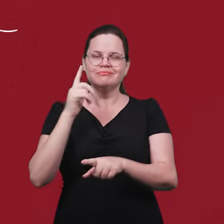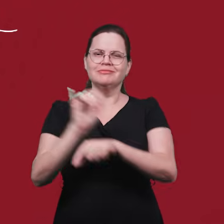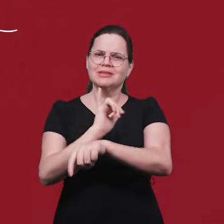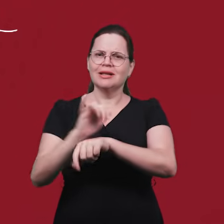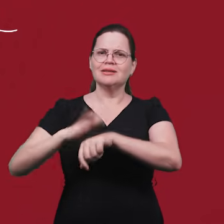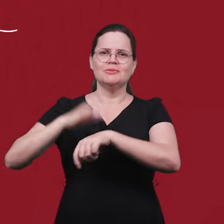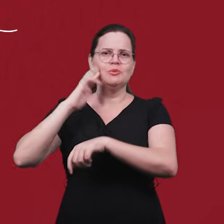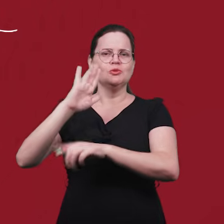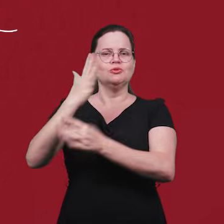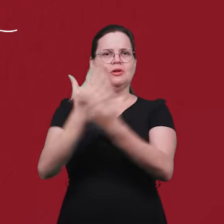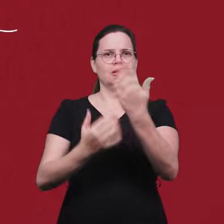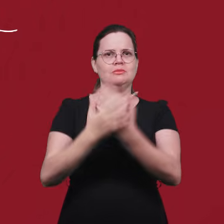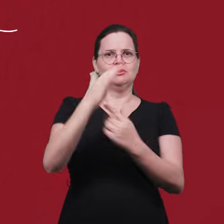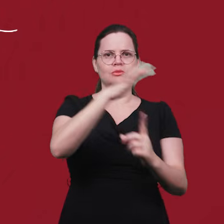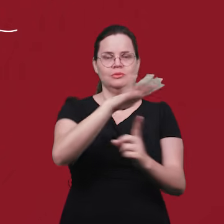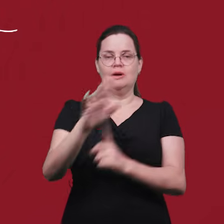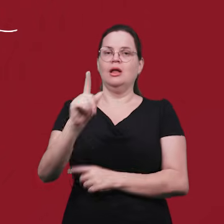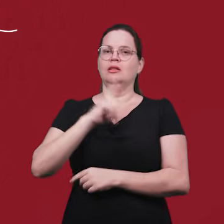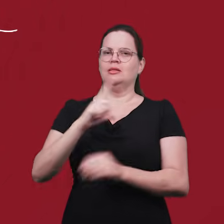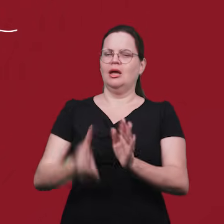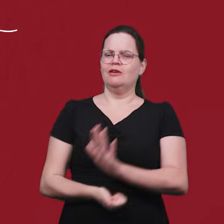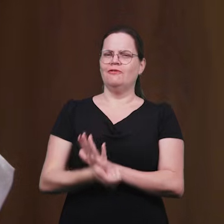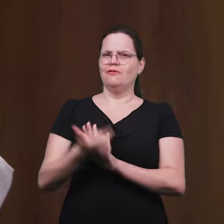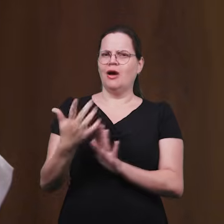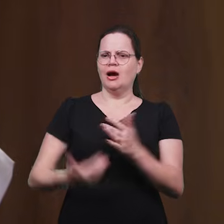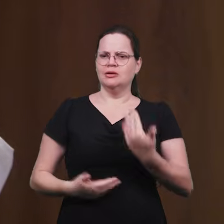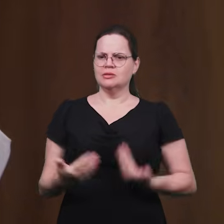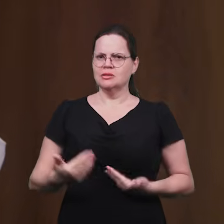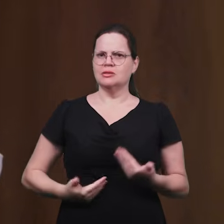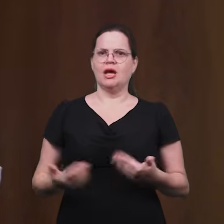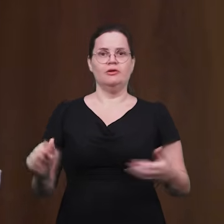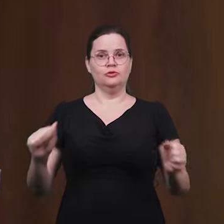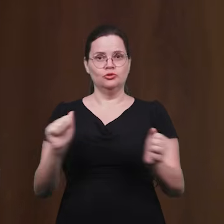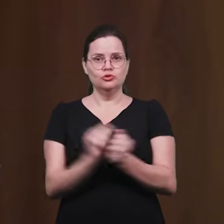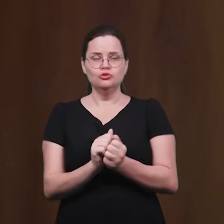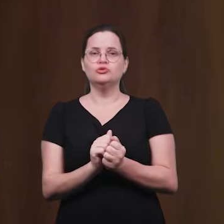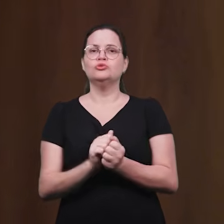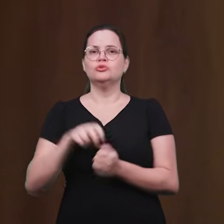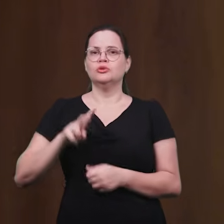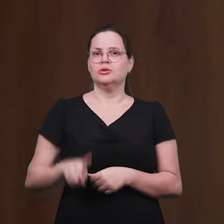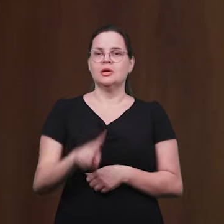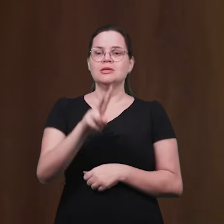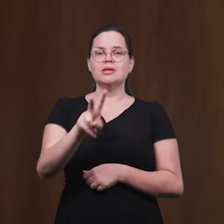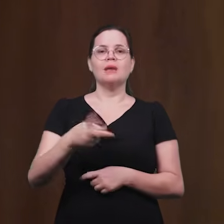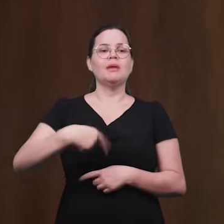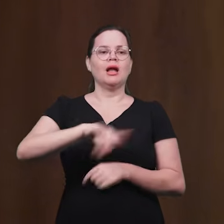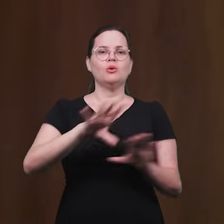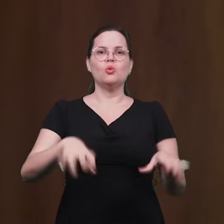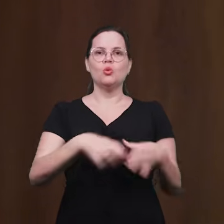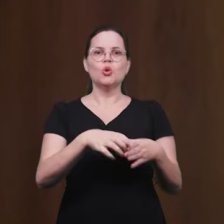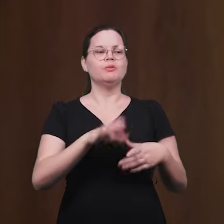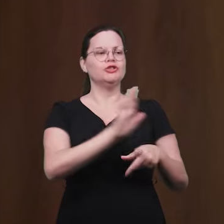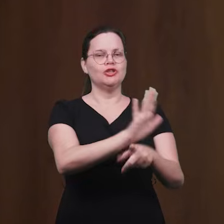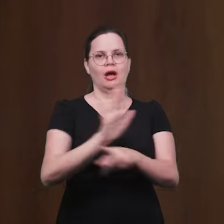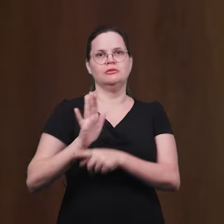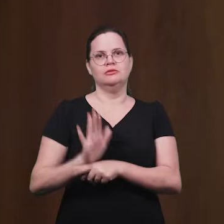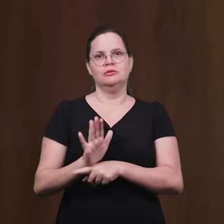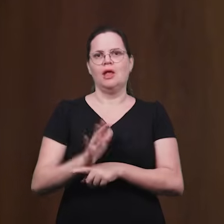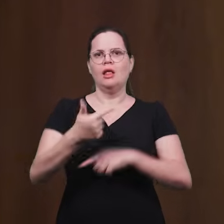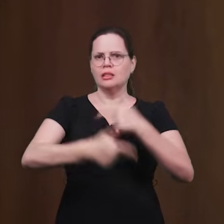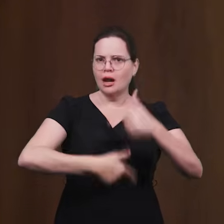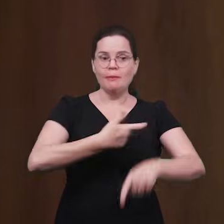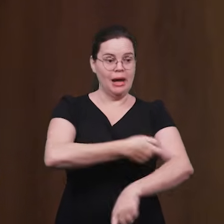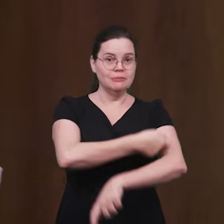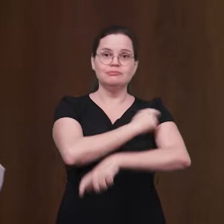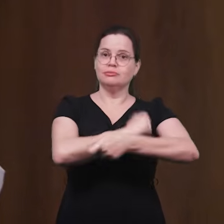se juntando. Existem vários, são dezenas de irmãos nossos que se juntaram há grupos de resgates que não fazem